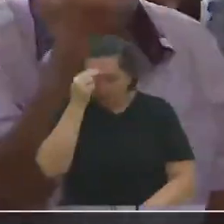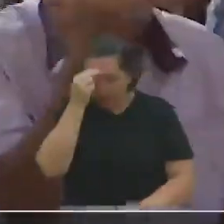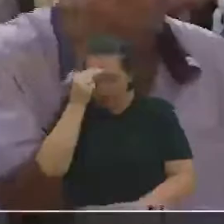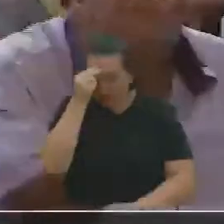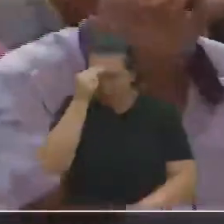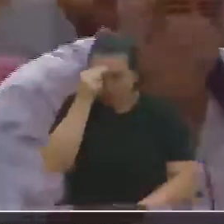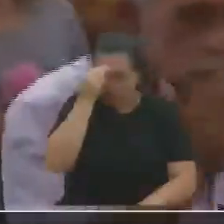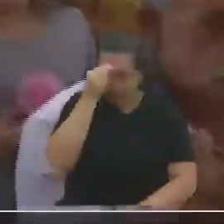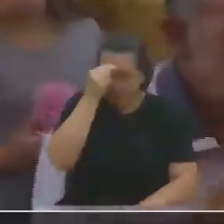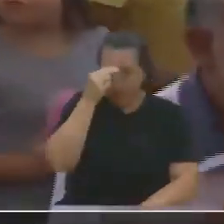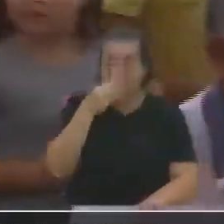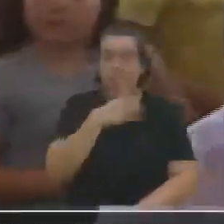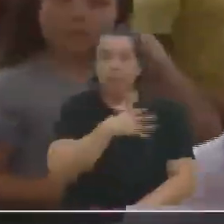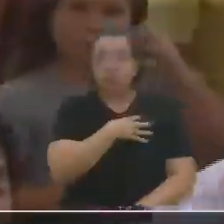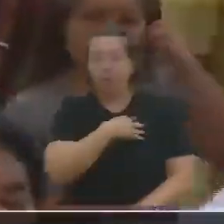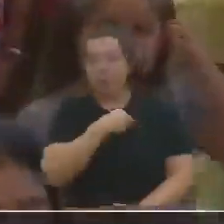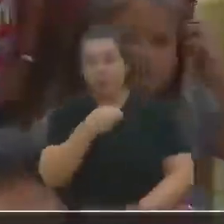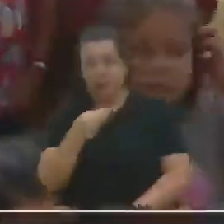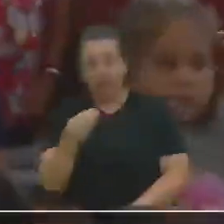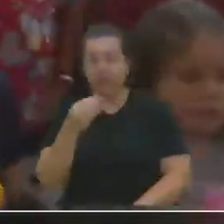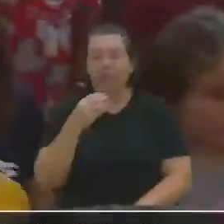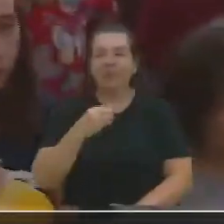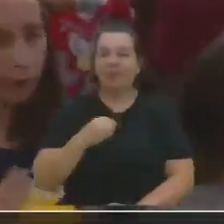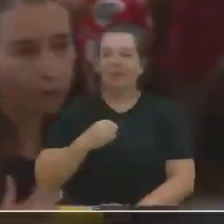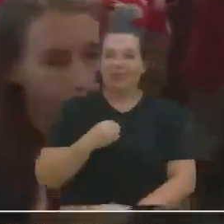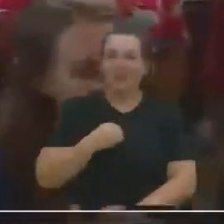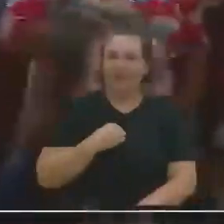Pai e do Filho